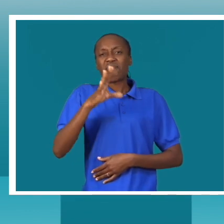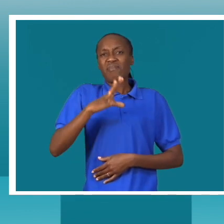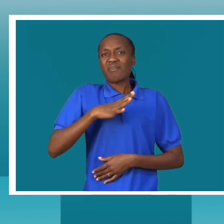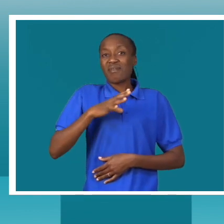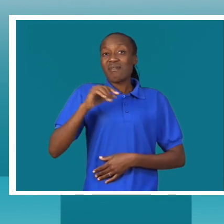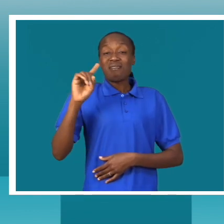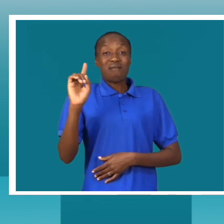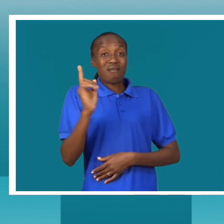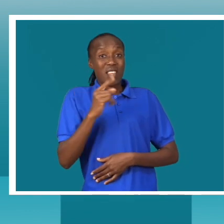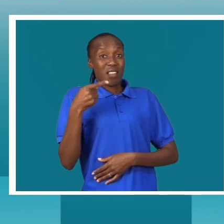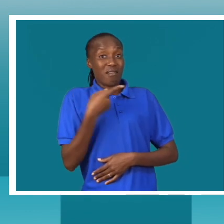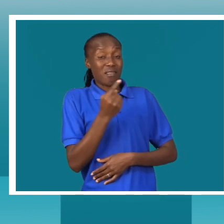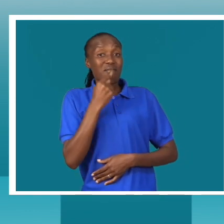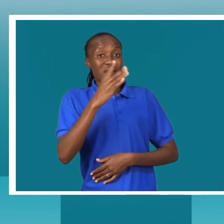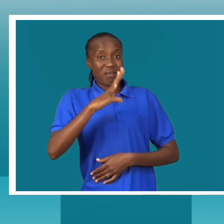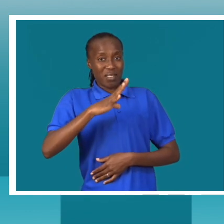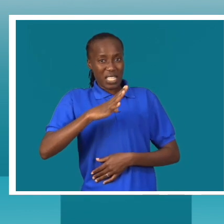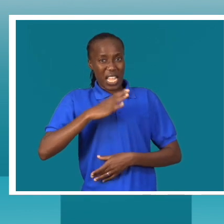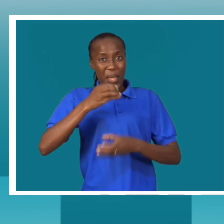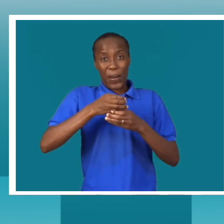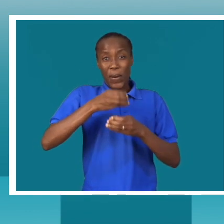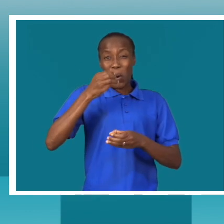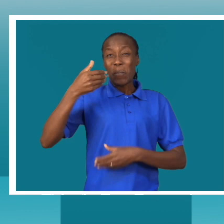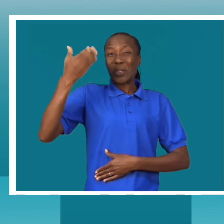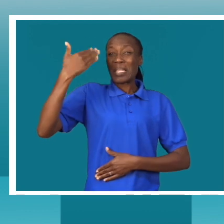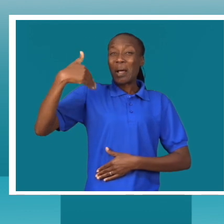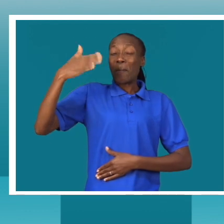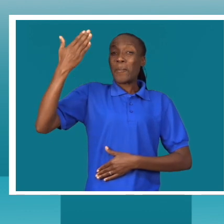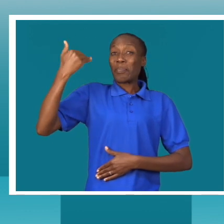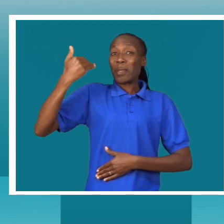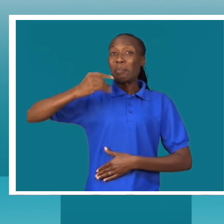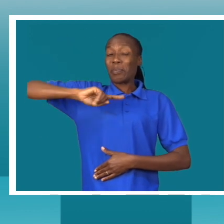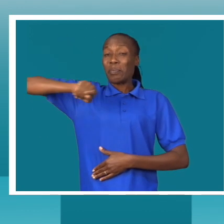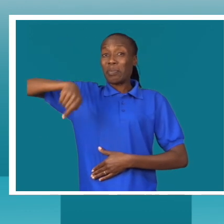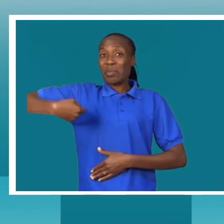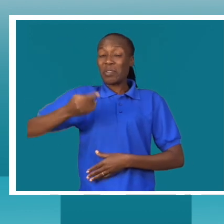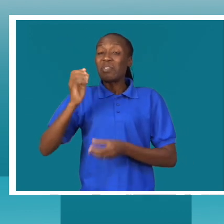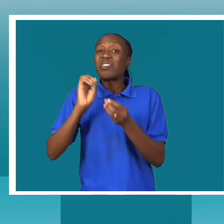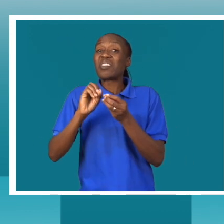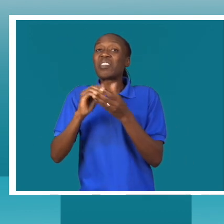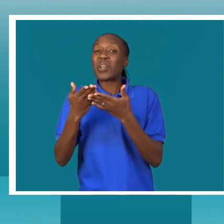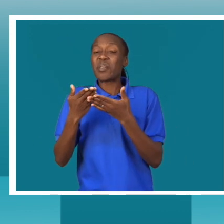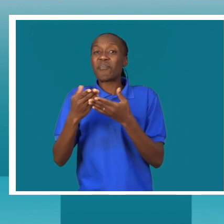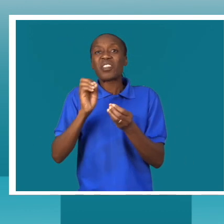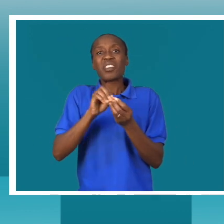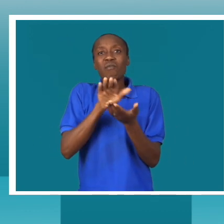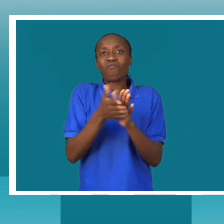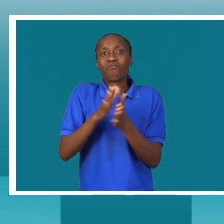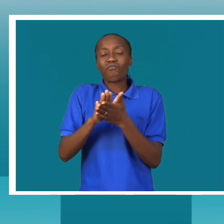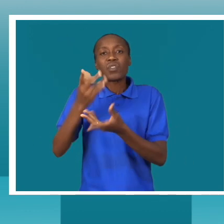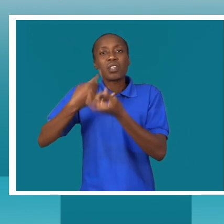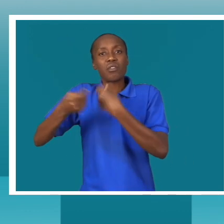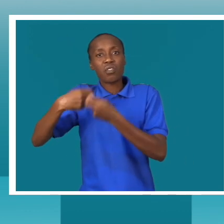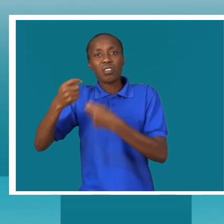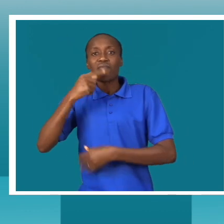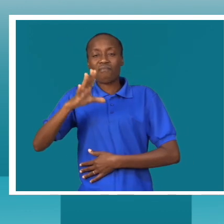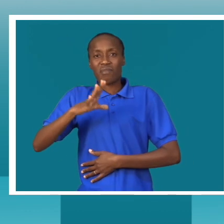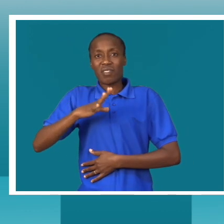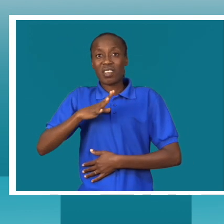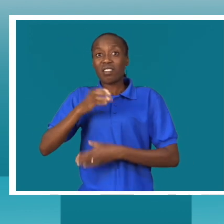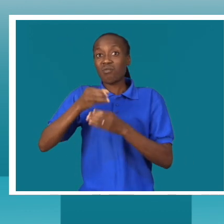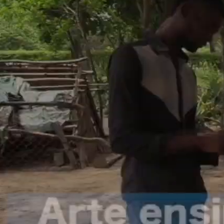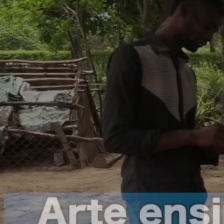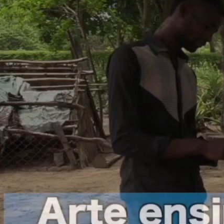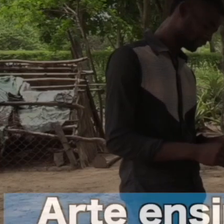alguma coisa despejava as por causa do vento então o nosso país lembrou se de uns copos que eram usados